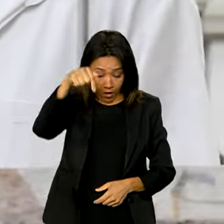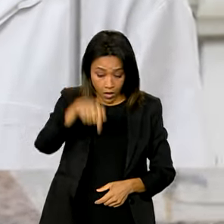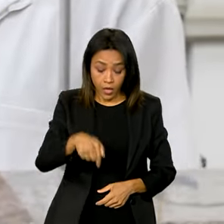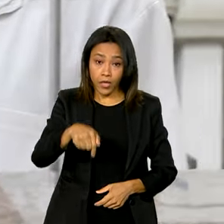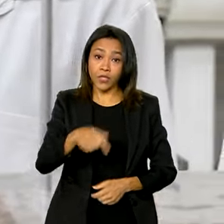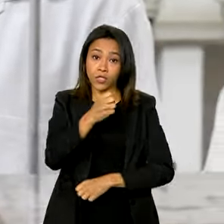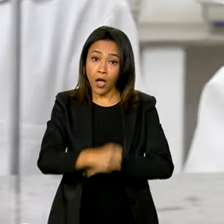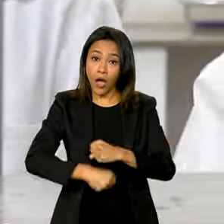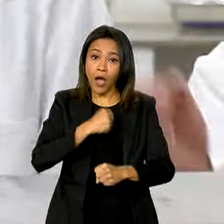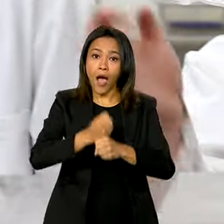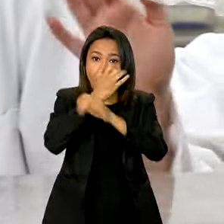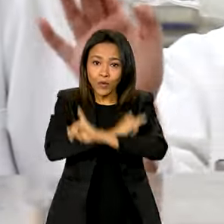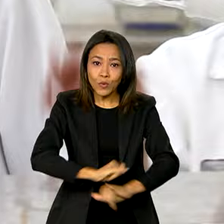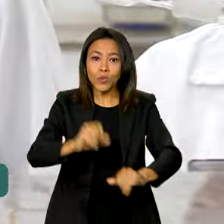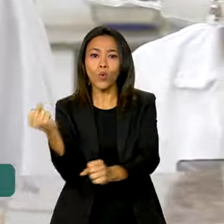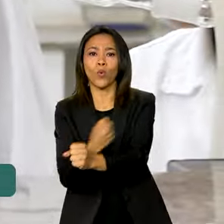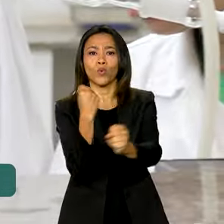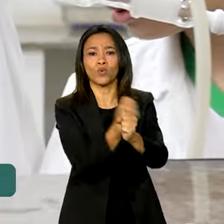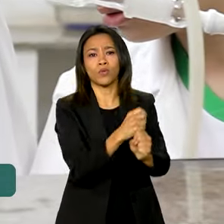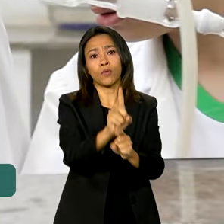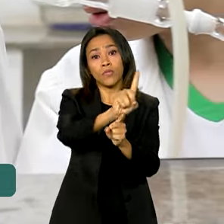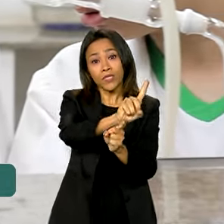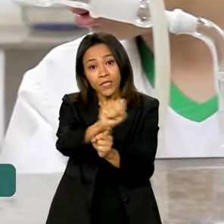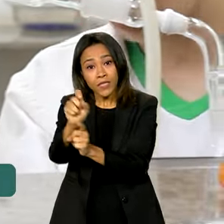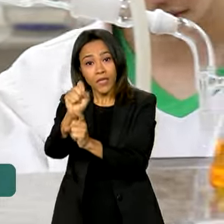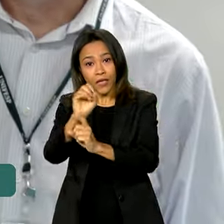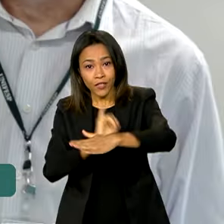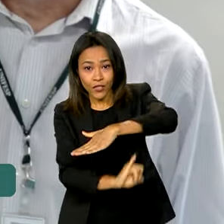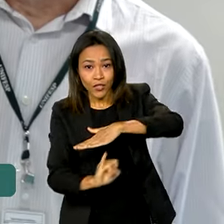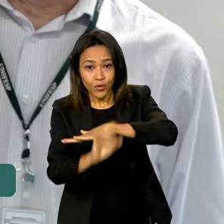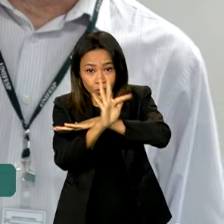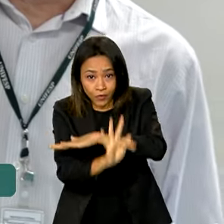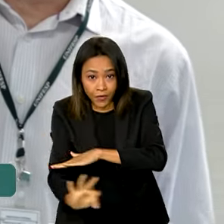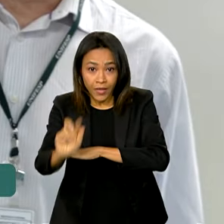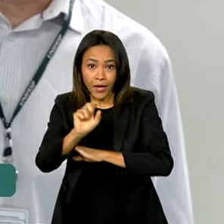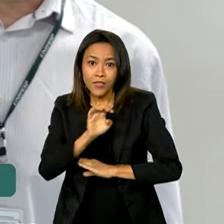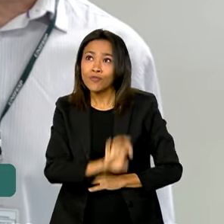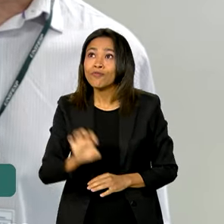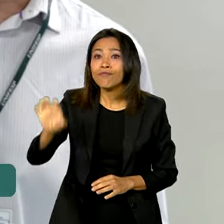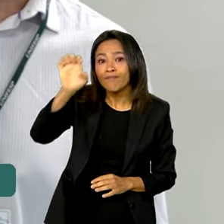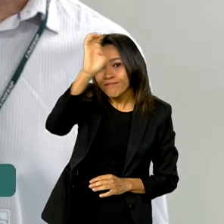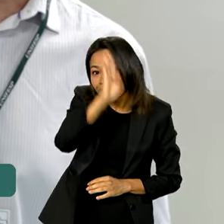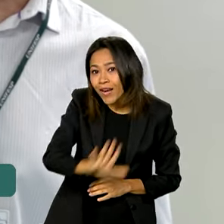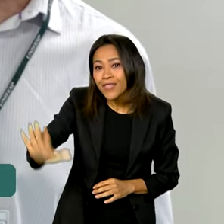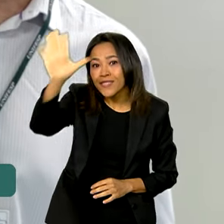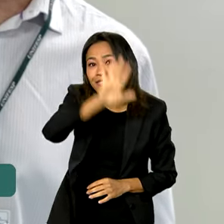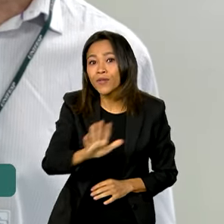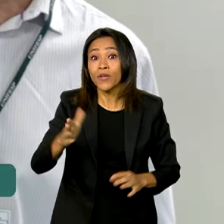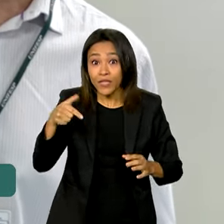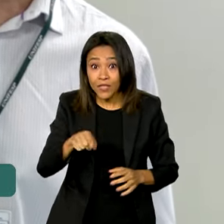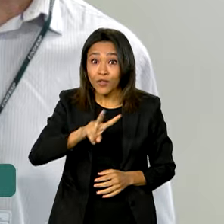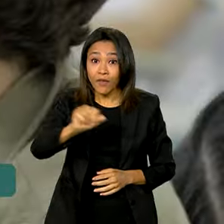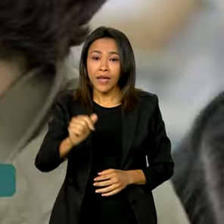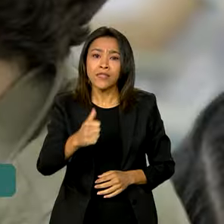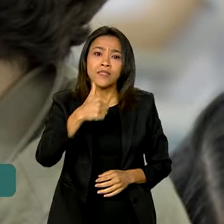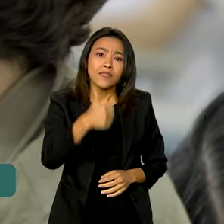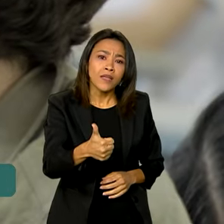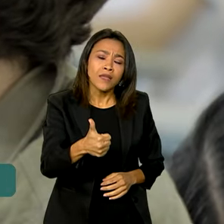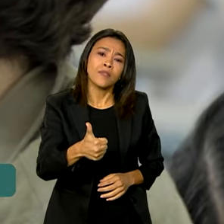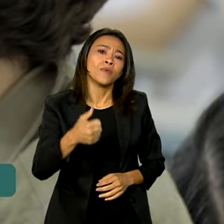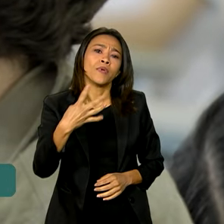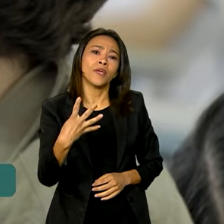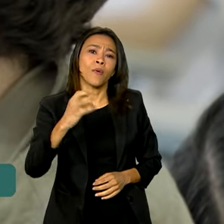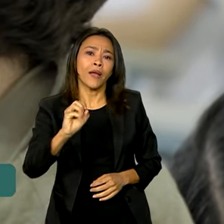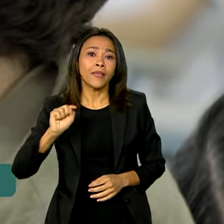a construção de 100 novos campi em todas as unidades da federação. A iniciativa vai gerar 140 mil